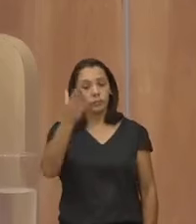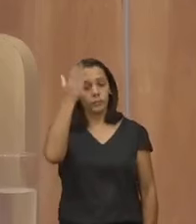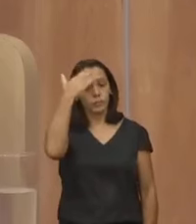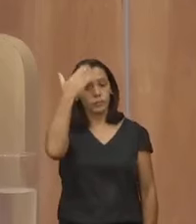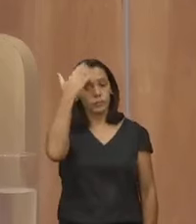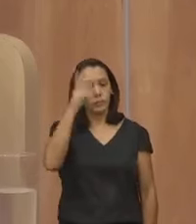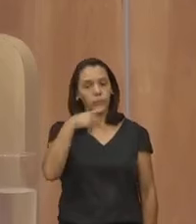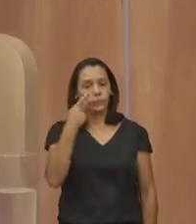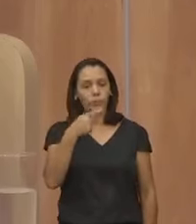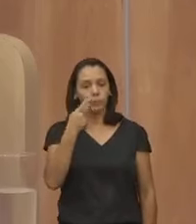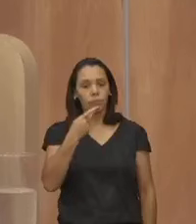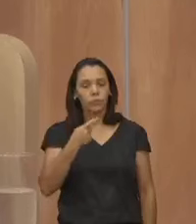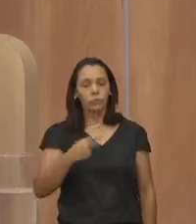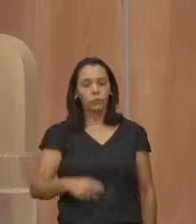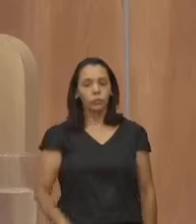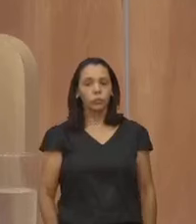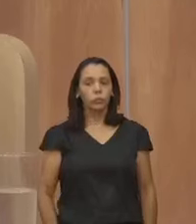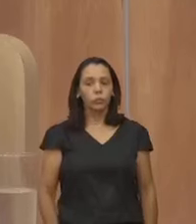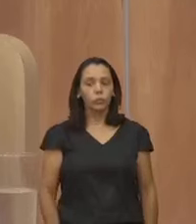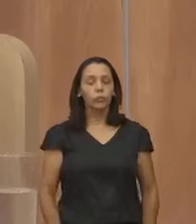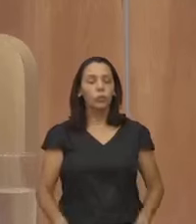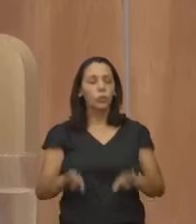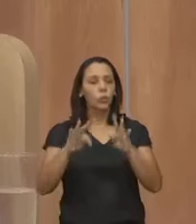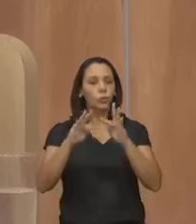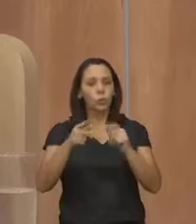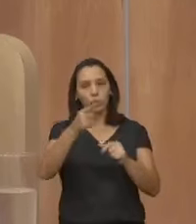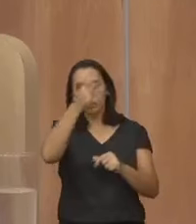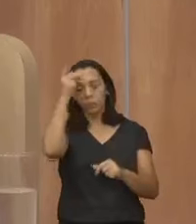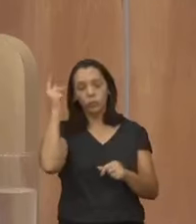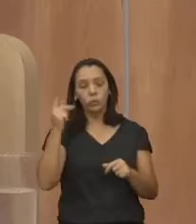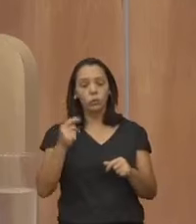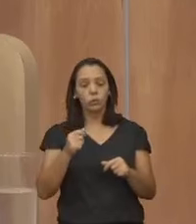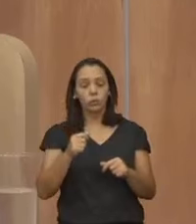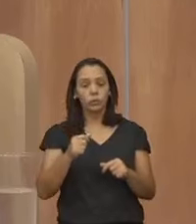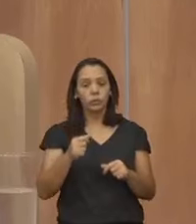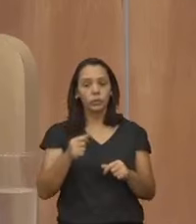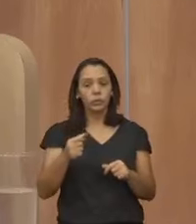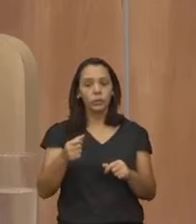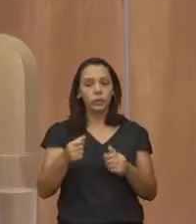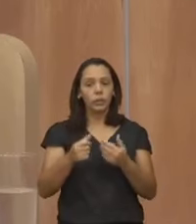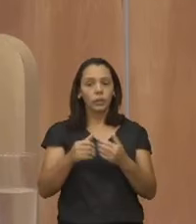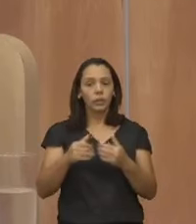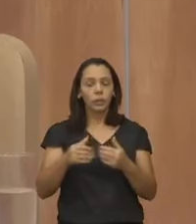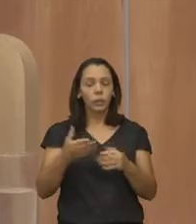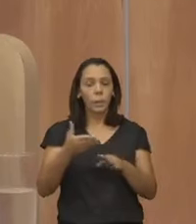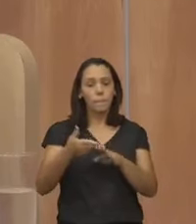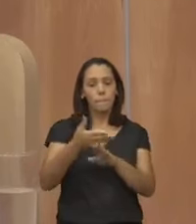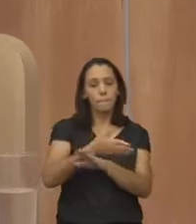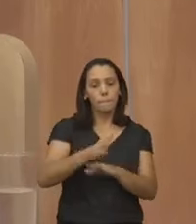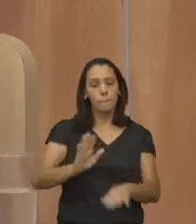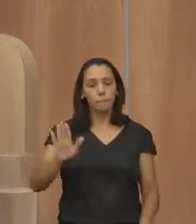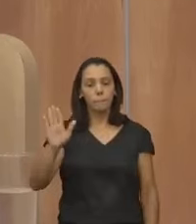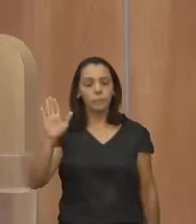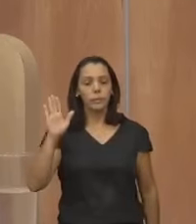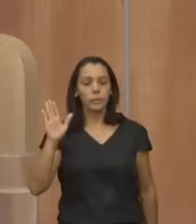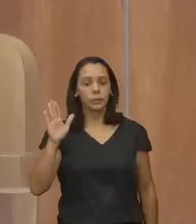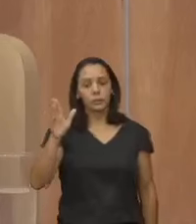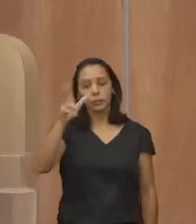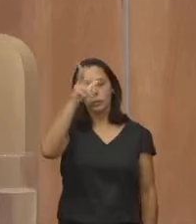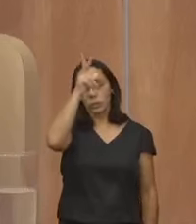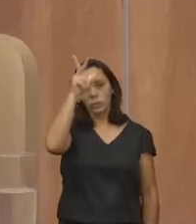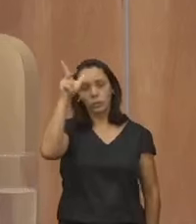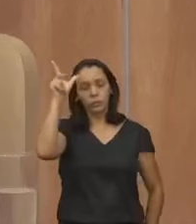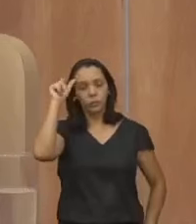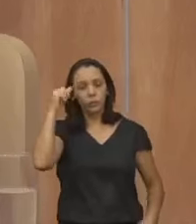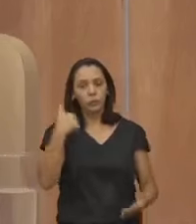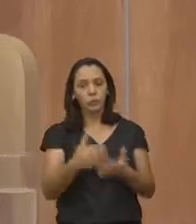aqui, todos os pré-candidatos a prefeito, vou repetir, todos, seja do campo da esquerda, do centro ou